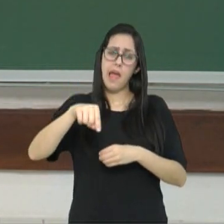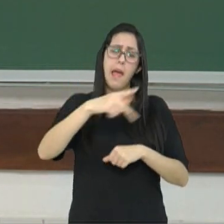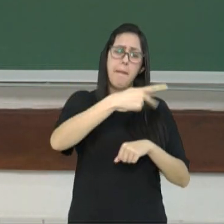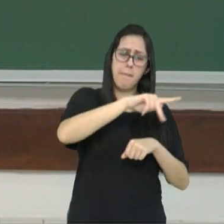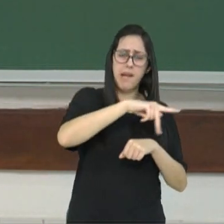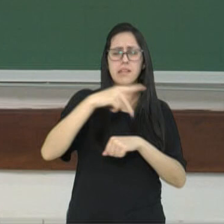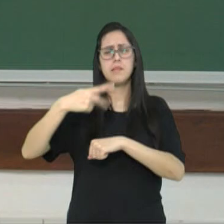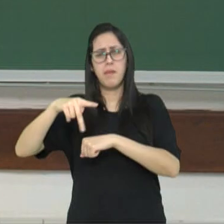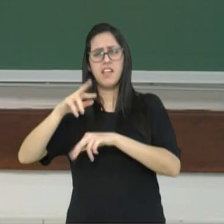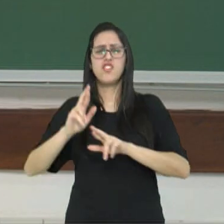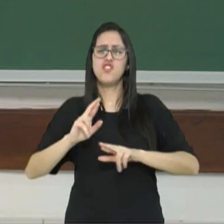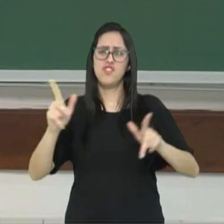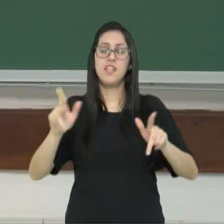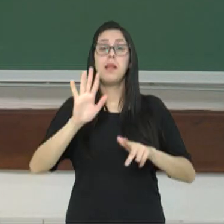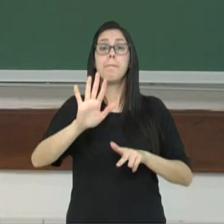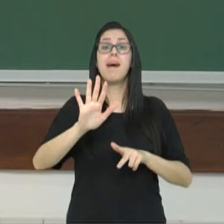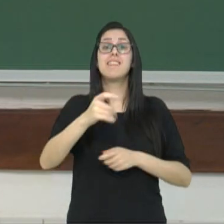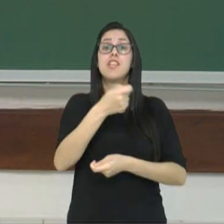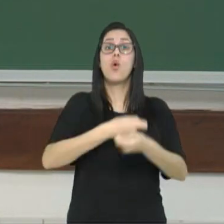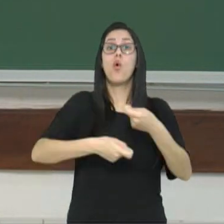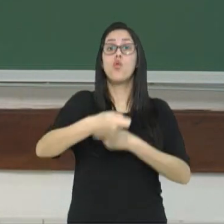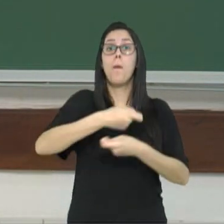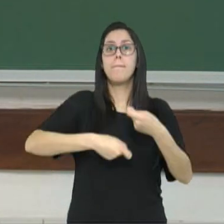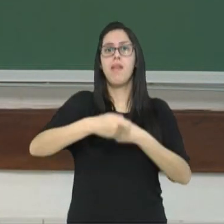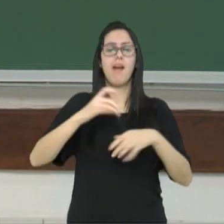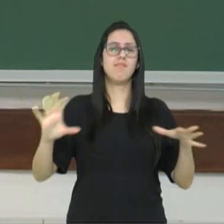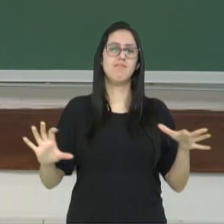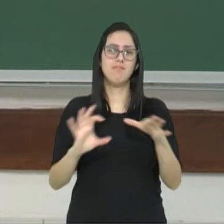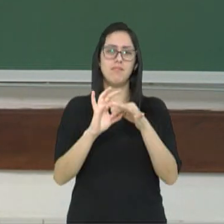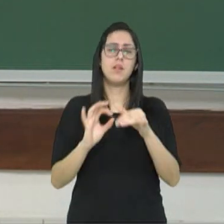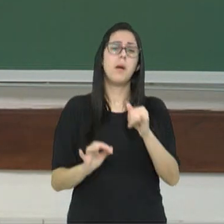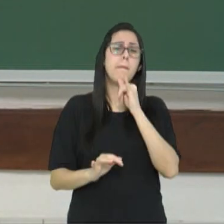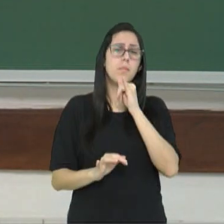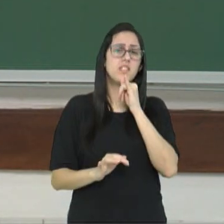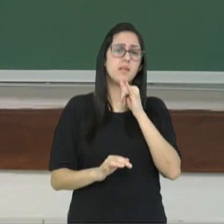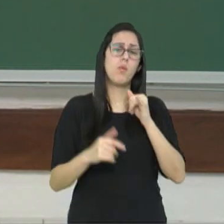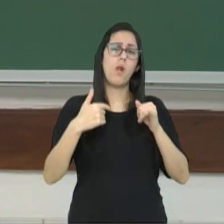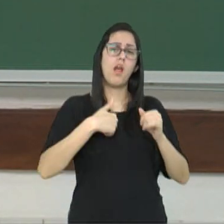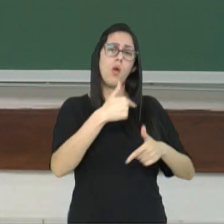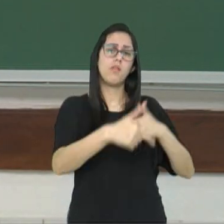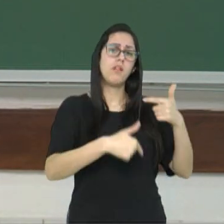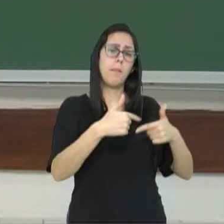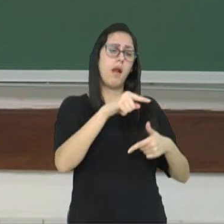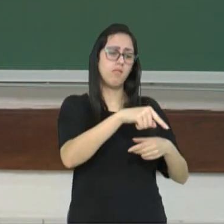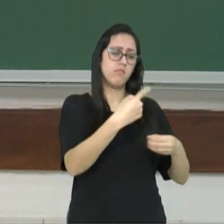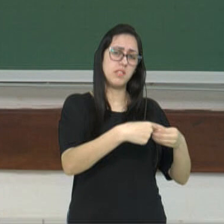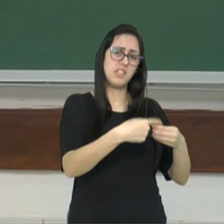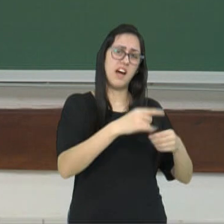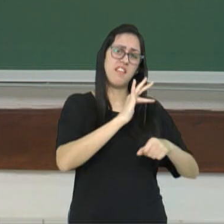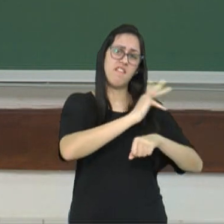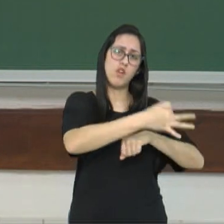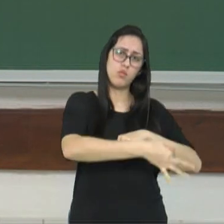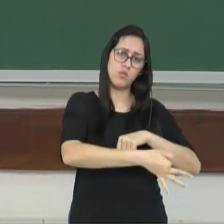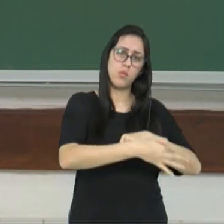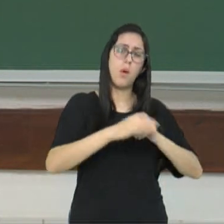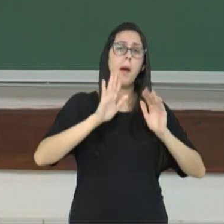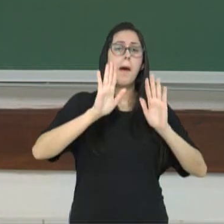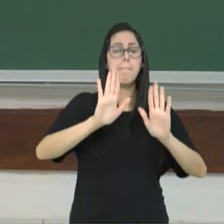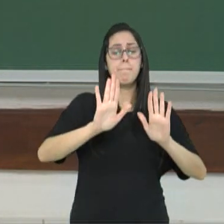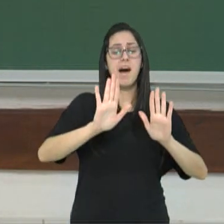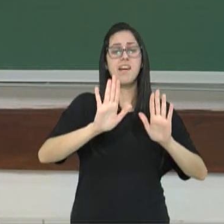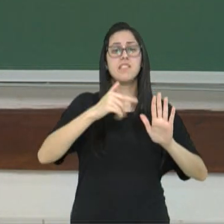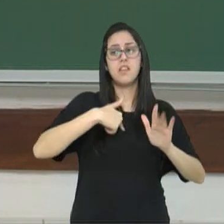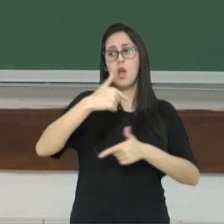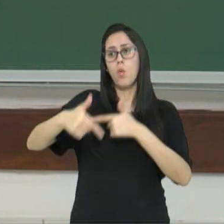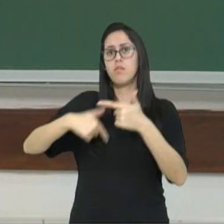têm uma economia interligada. Então é muito comum que uma pessoa more numa cidade e trabalhe na outra. Ou seja, mora num país e trabalha